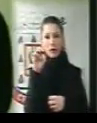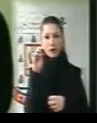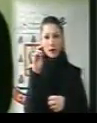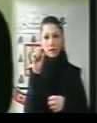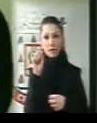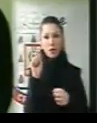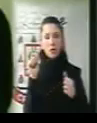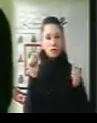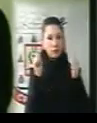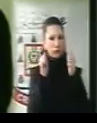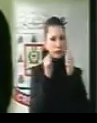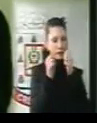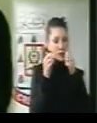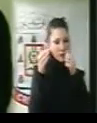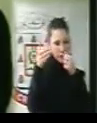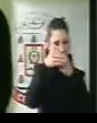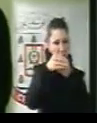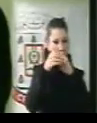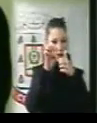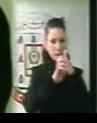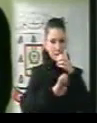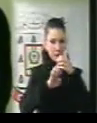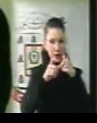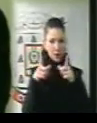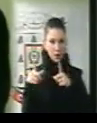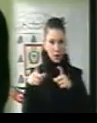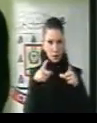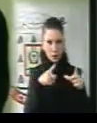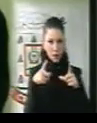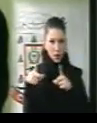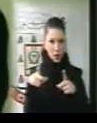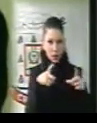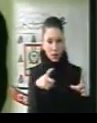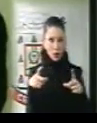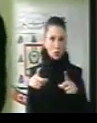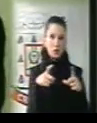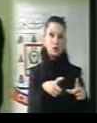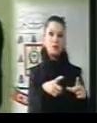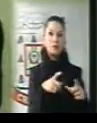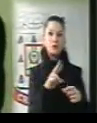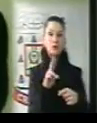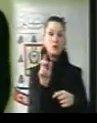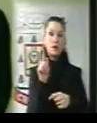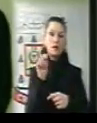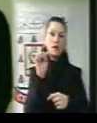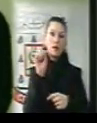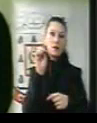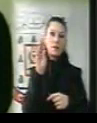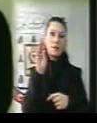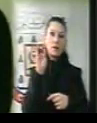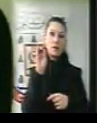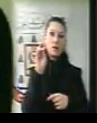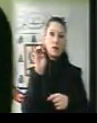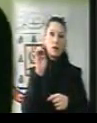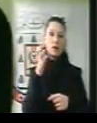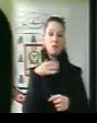cerâmica Gabriela, Jorge Lacerda. E fui informado que a responsabilidade era do Estado. Agora, vejo